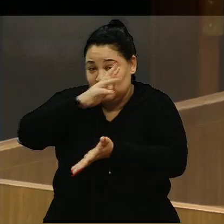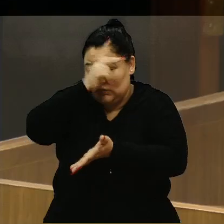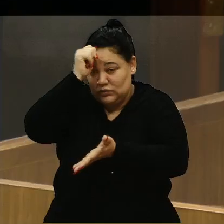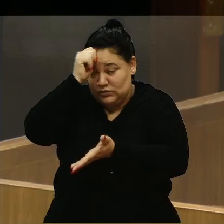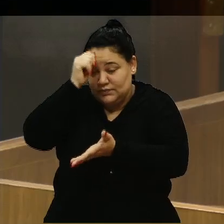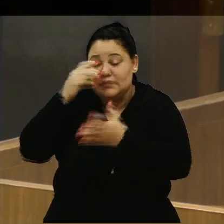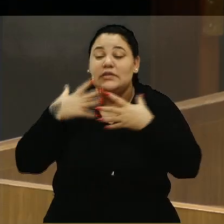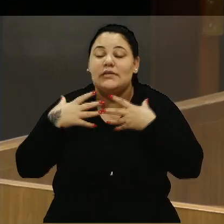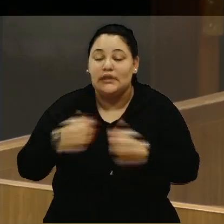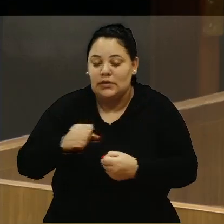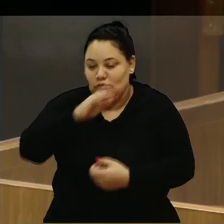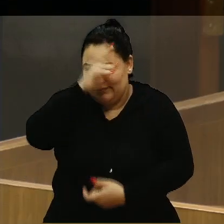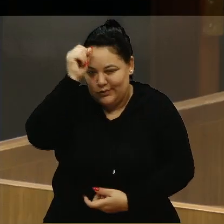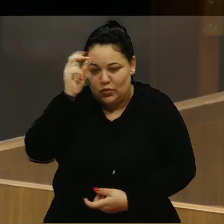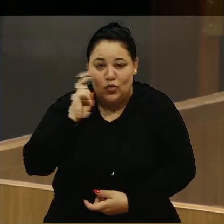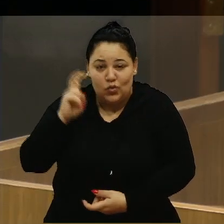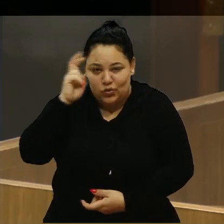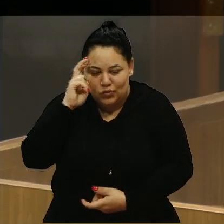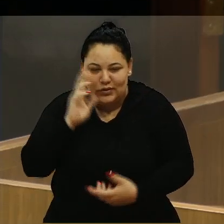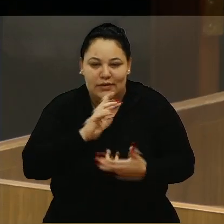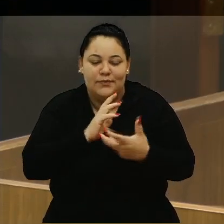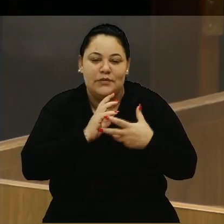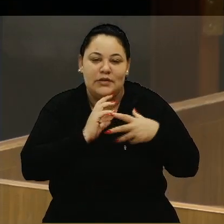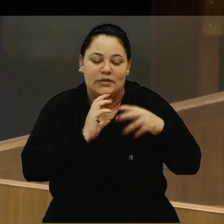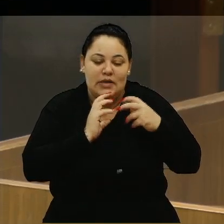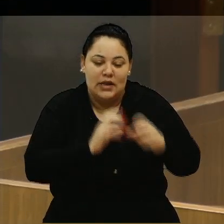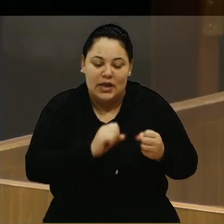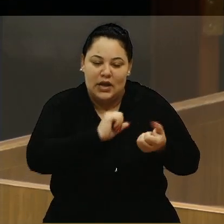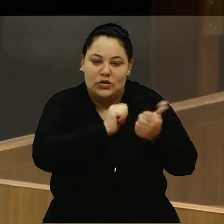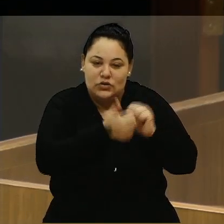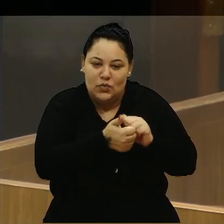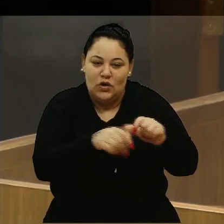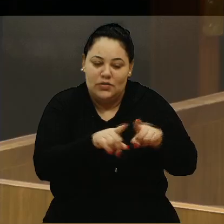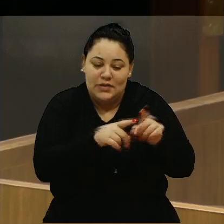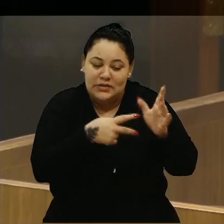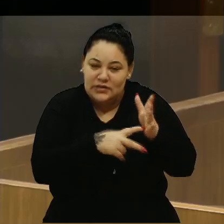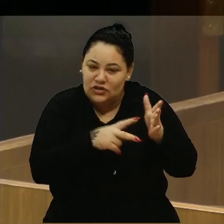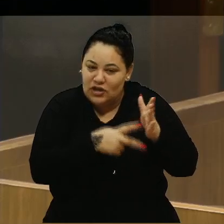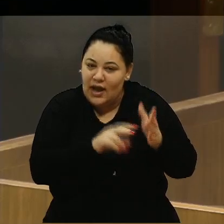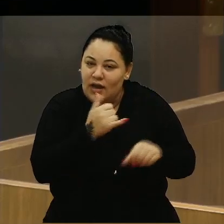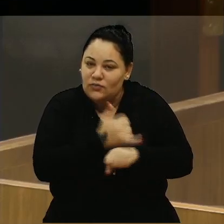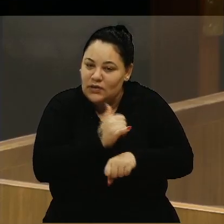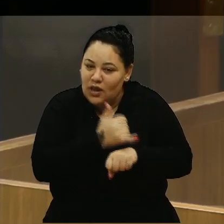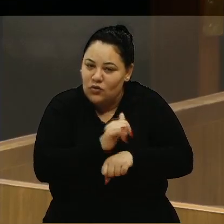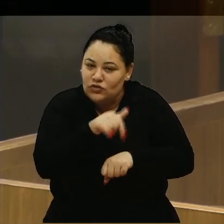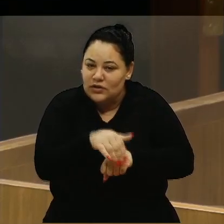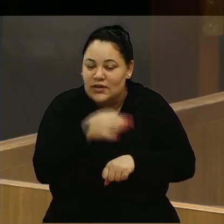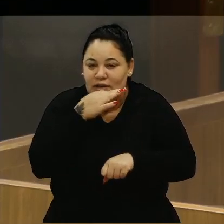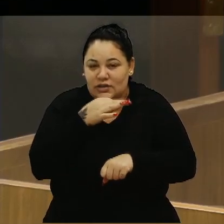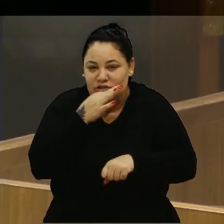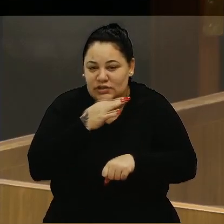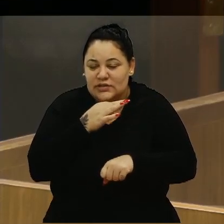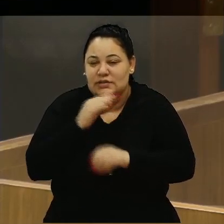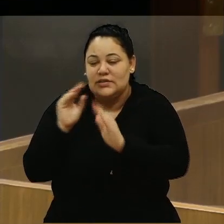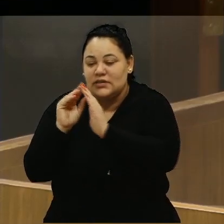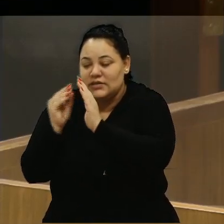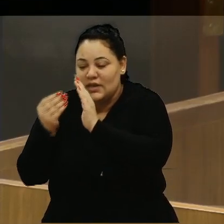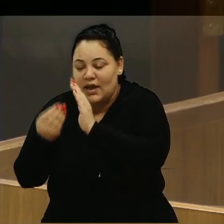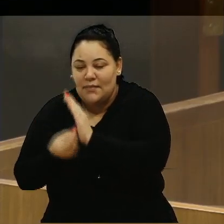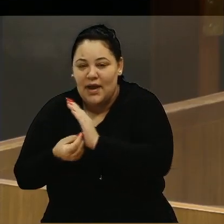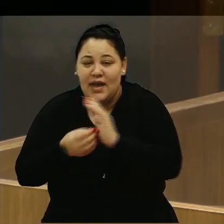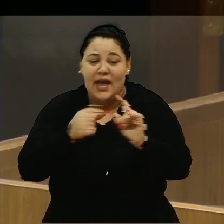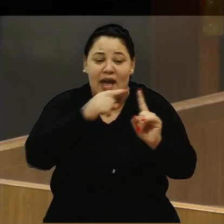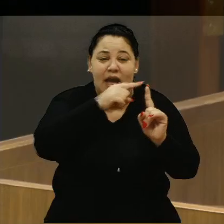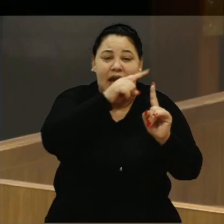Cultura, Secretaria Municipal de Esporte e Lazer, Sindicato dos Metalúrgicos de Caxias do Sul, SAMAI, Cruz